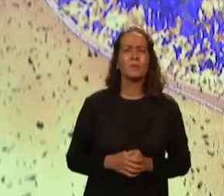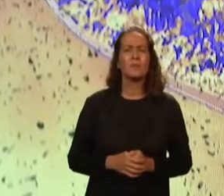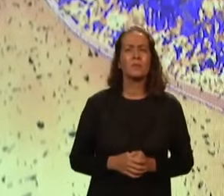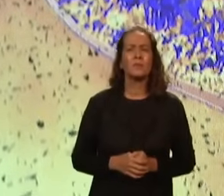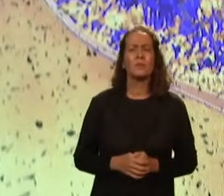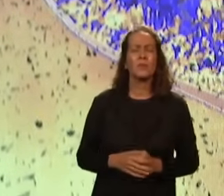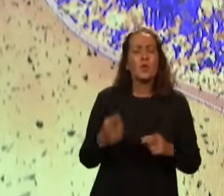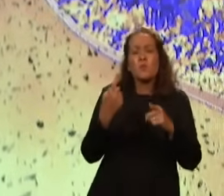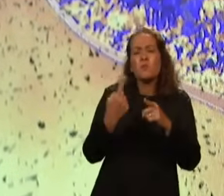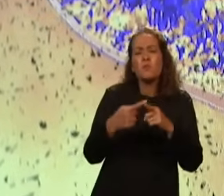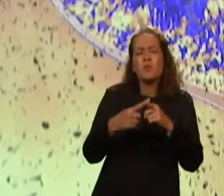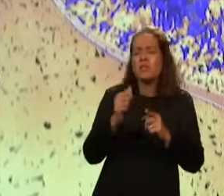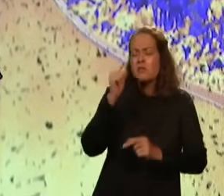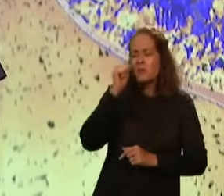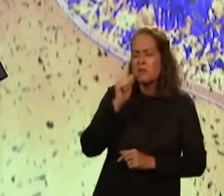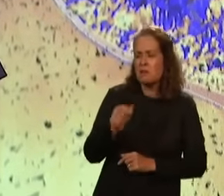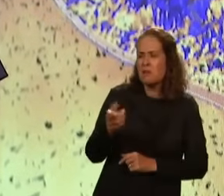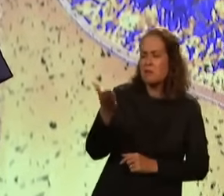está casada?